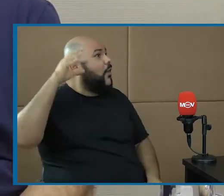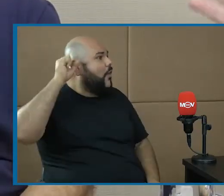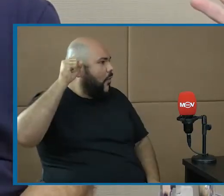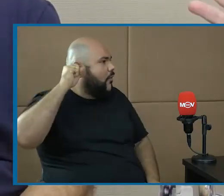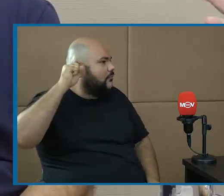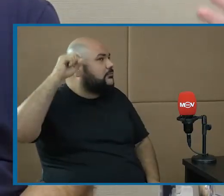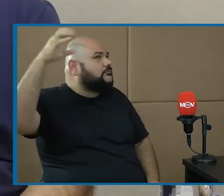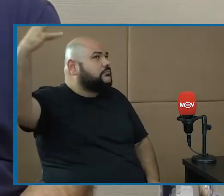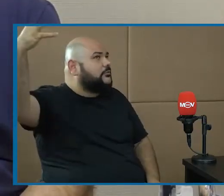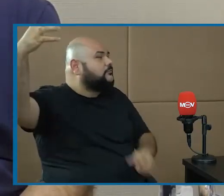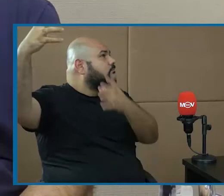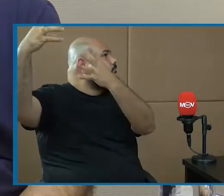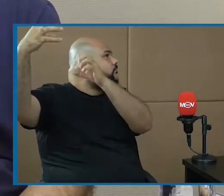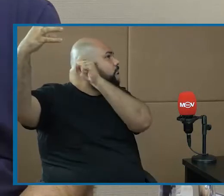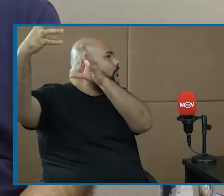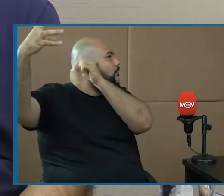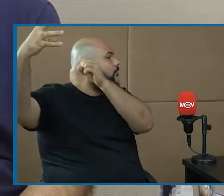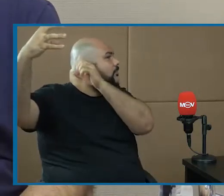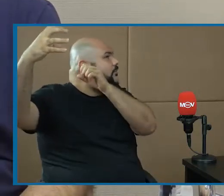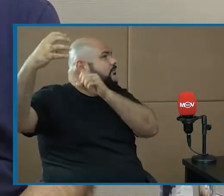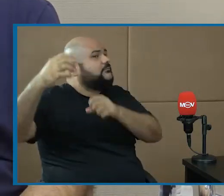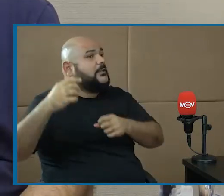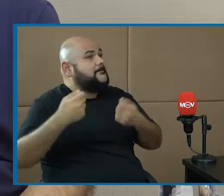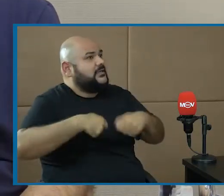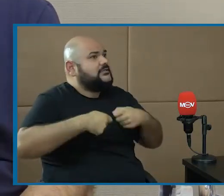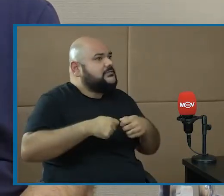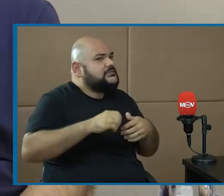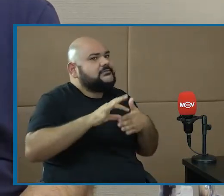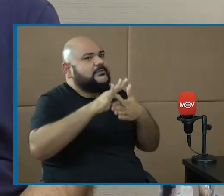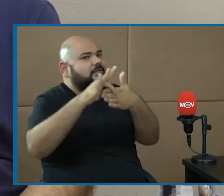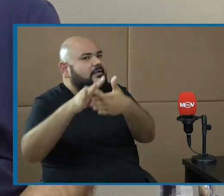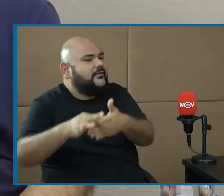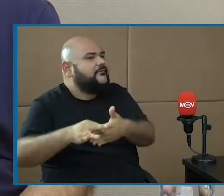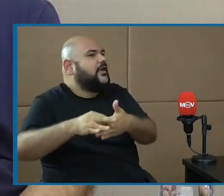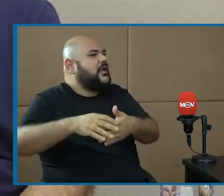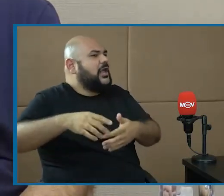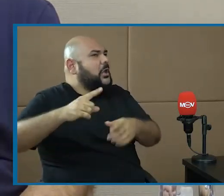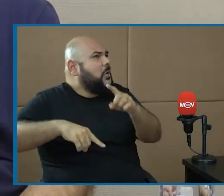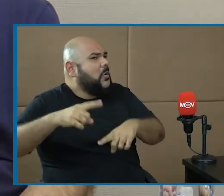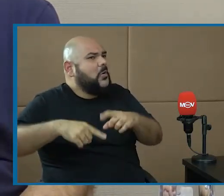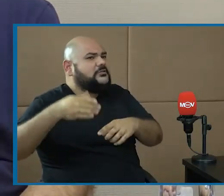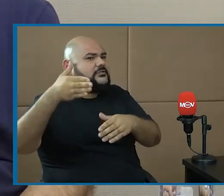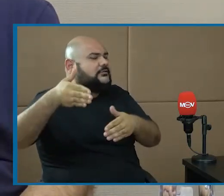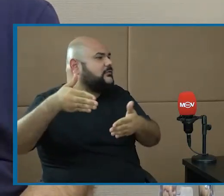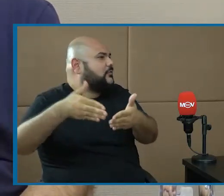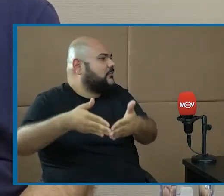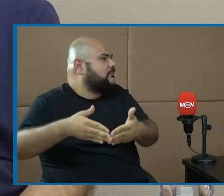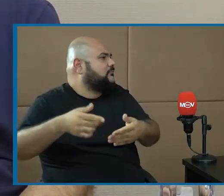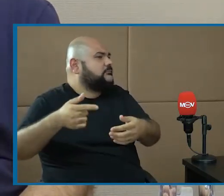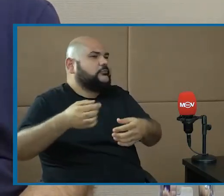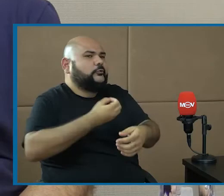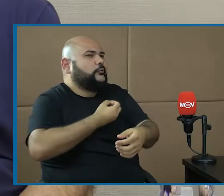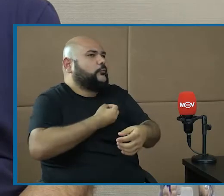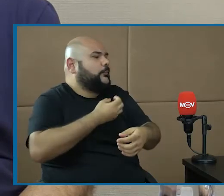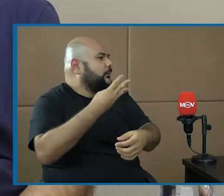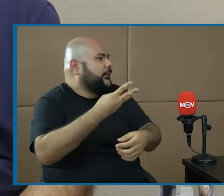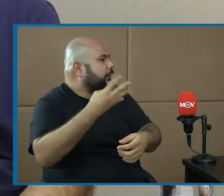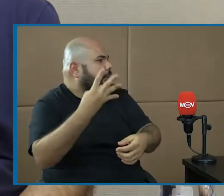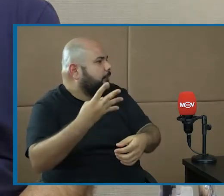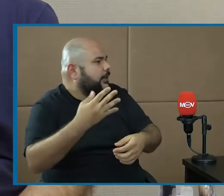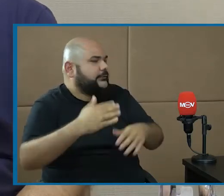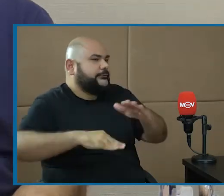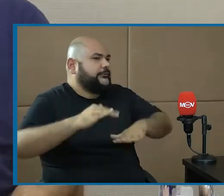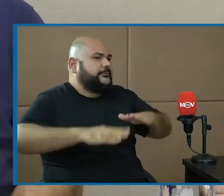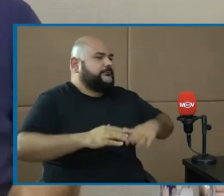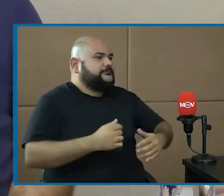portão tal, dirijam-se ao portão tal. Eu mesmo, quando eu estava com a minha esposa, estava fazendo um voo de Porto Alegre